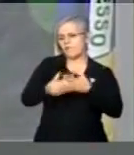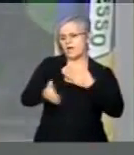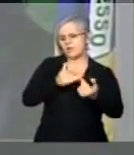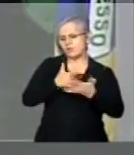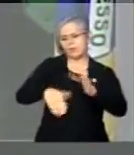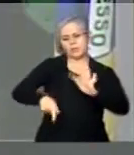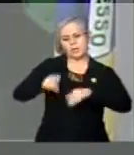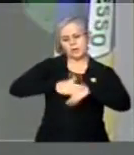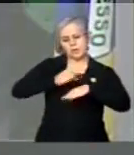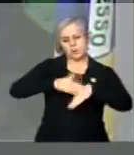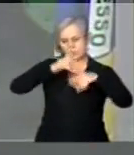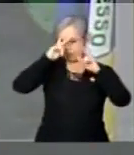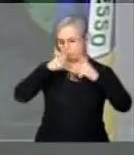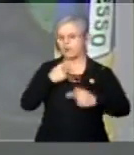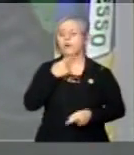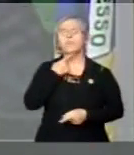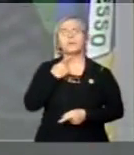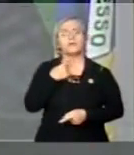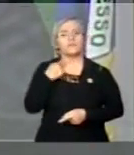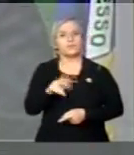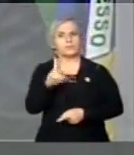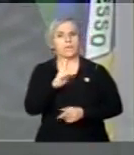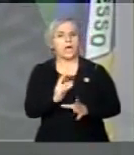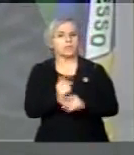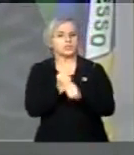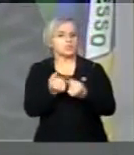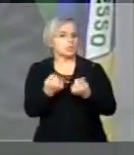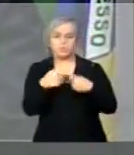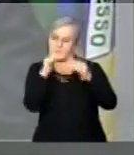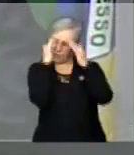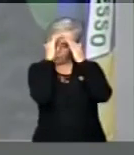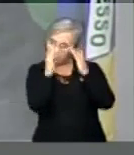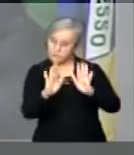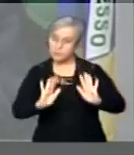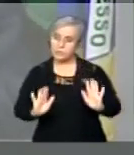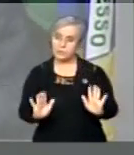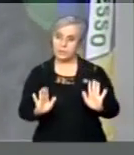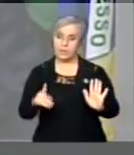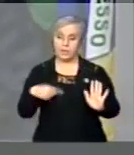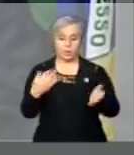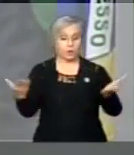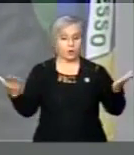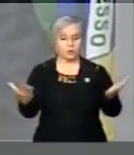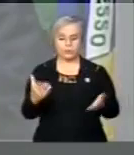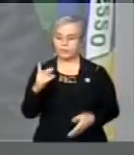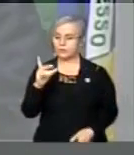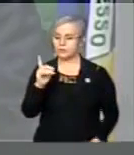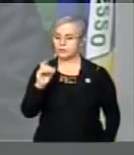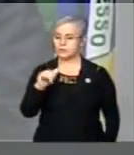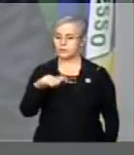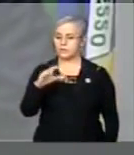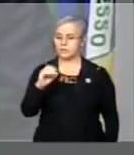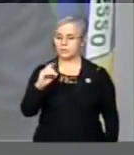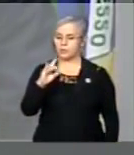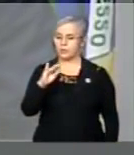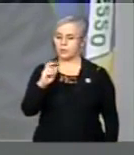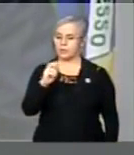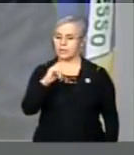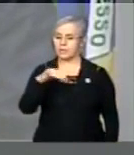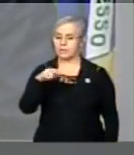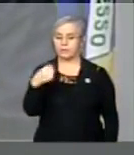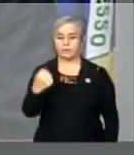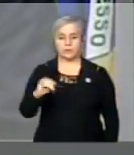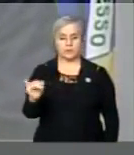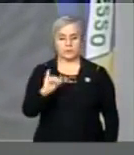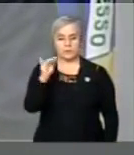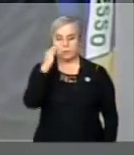público, ele usa o orçamento da maneira que quer e não precisa respeitar o Parlamento. Nós vivemos numa democracia e precisamos entender a